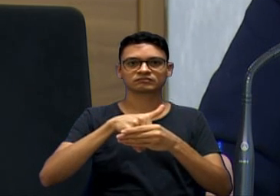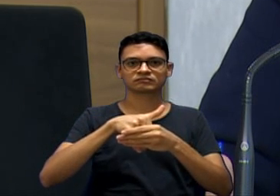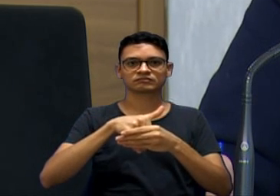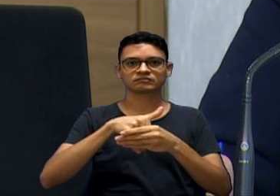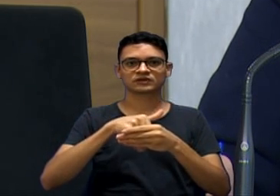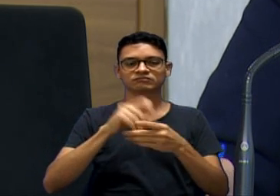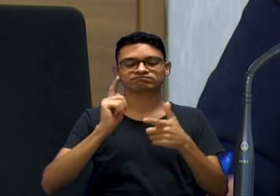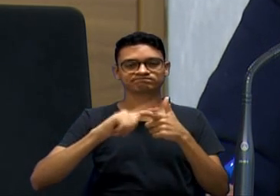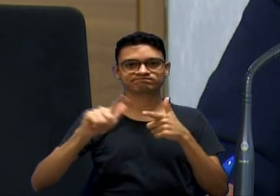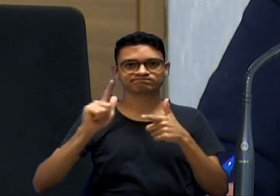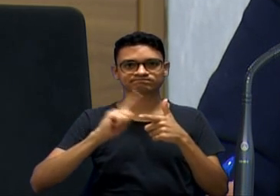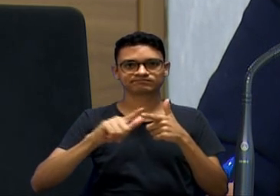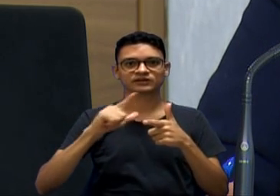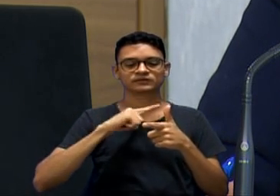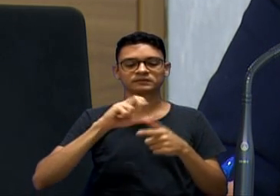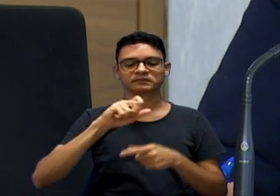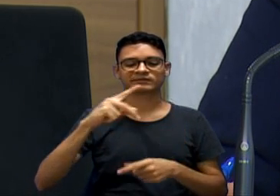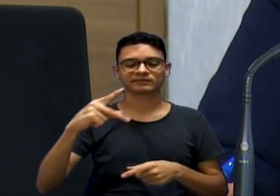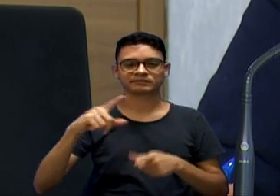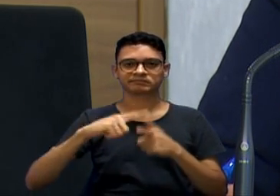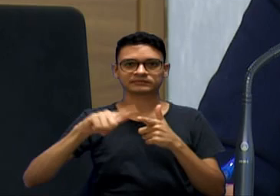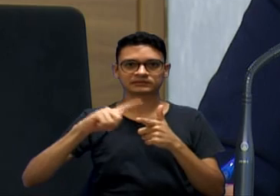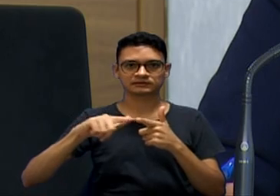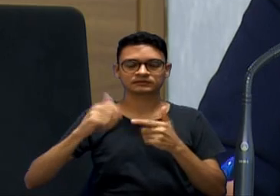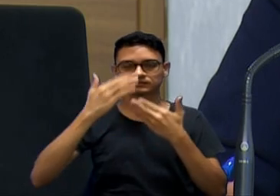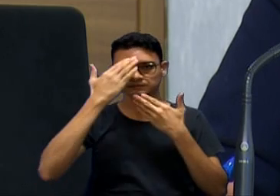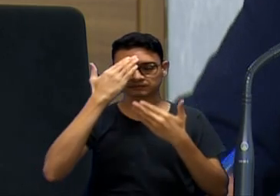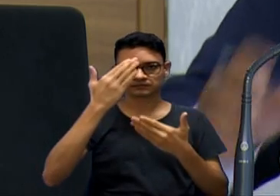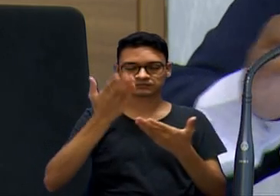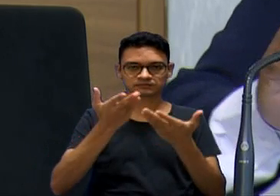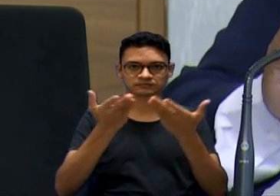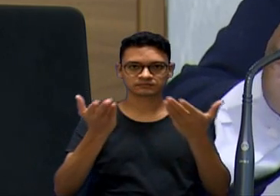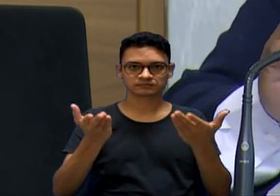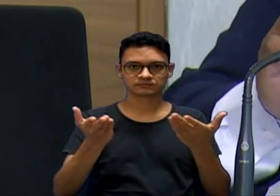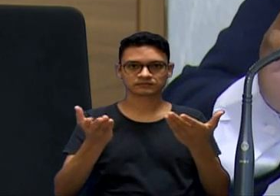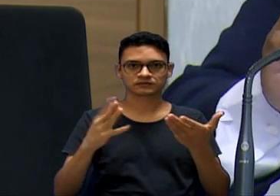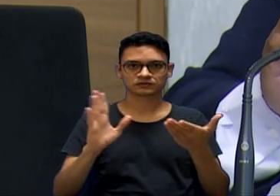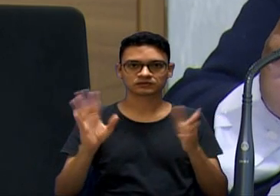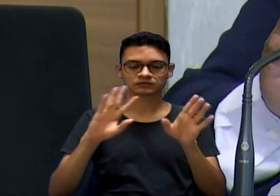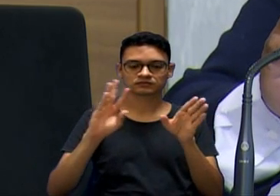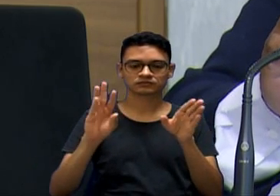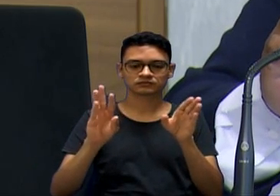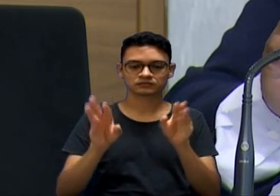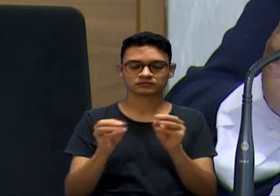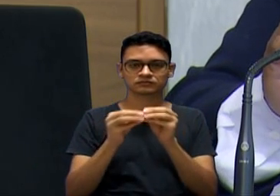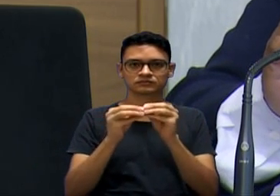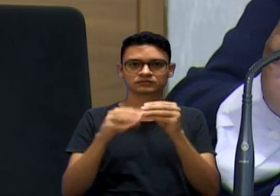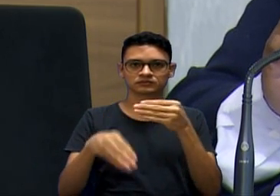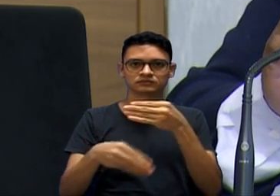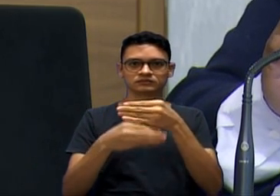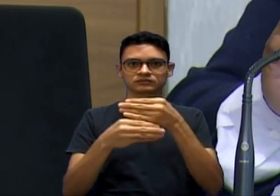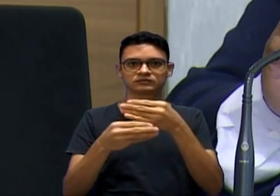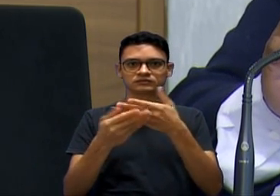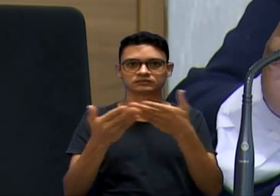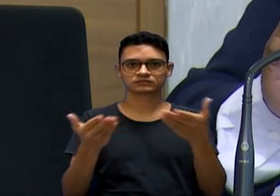com problema no aplicativo. Obrigado pela participação, vereador.